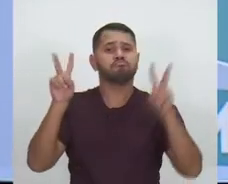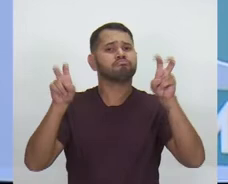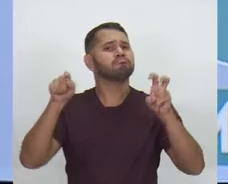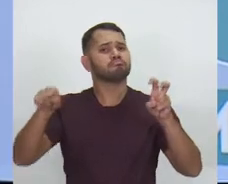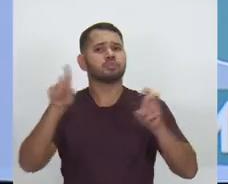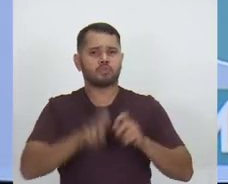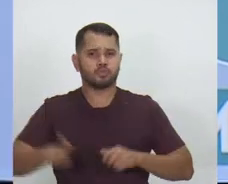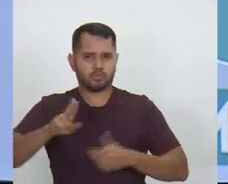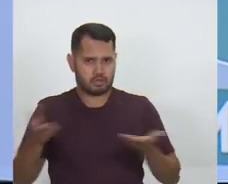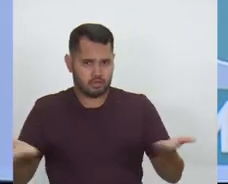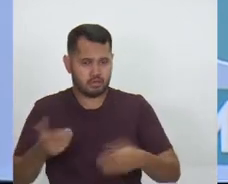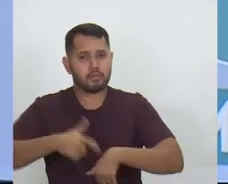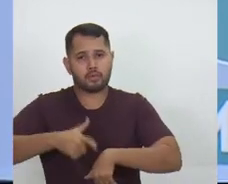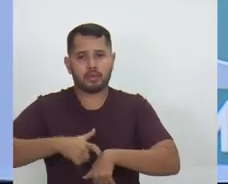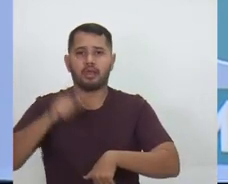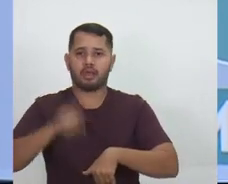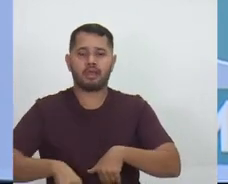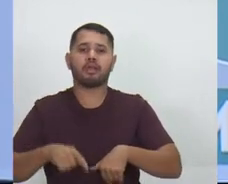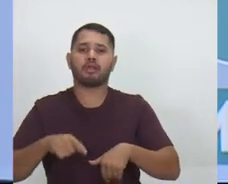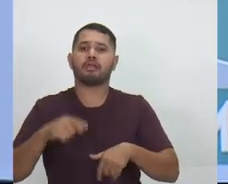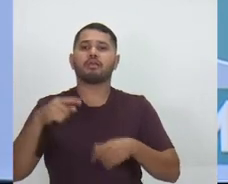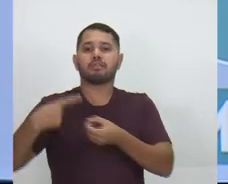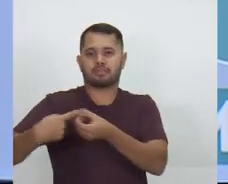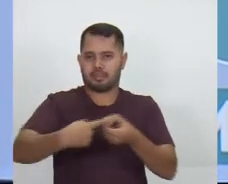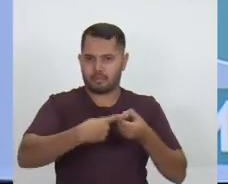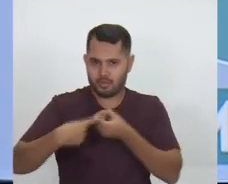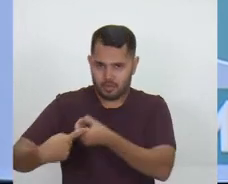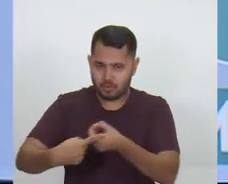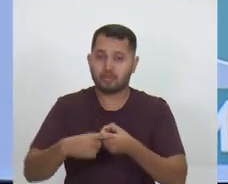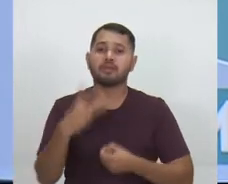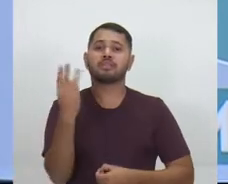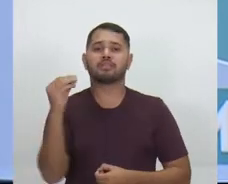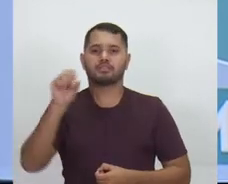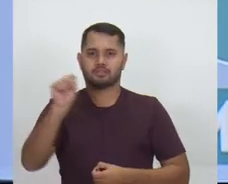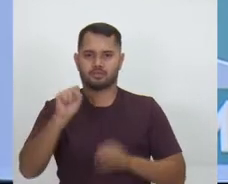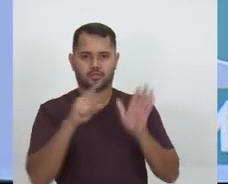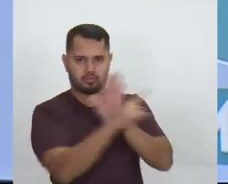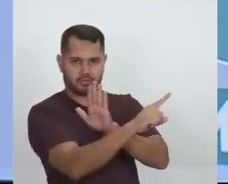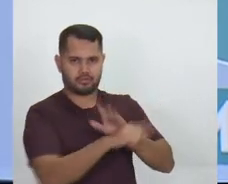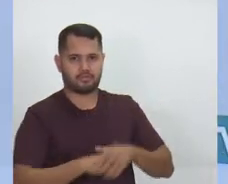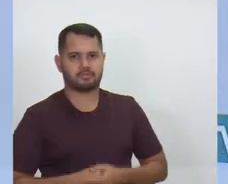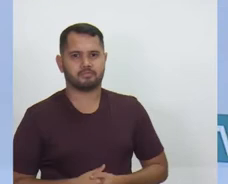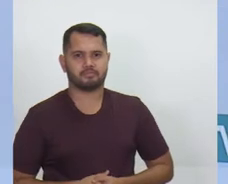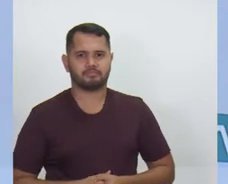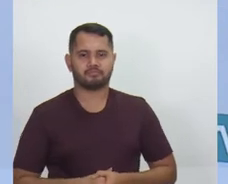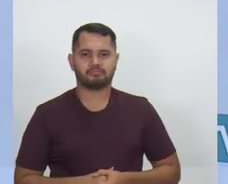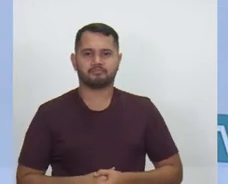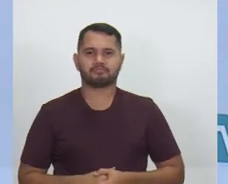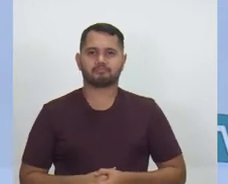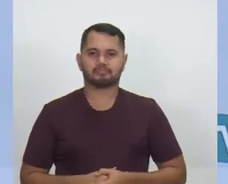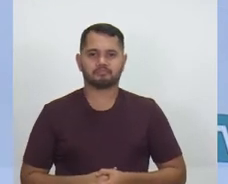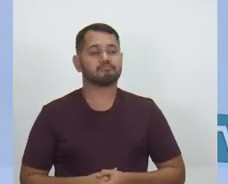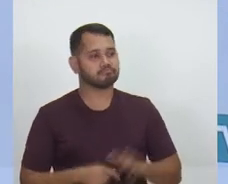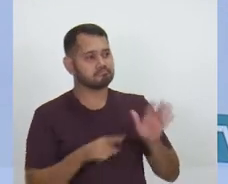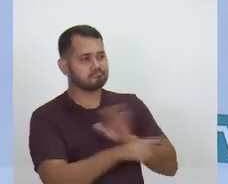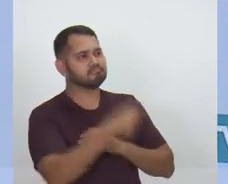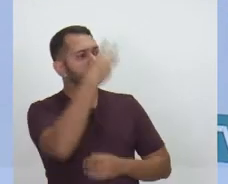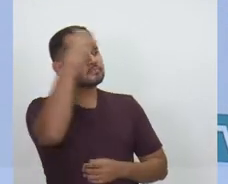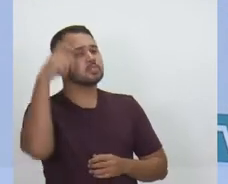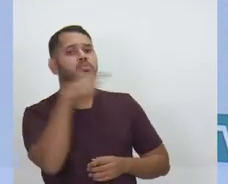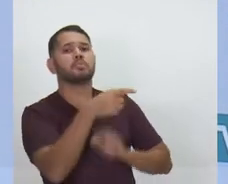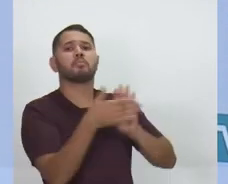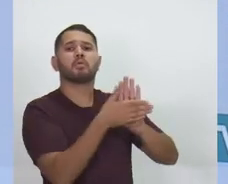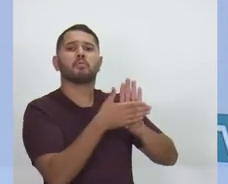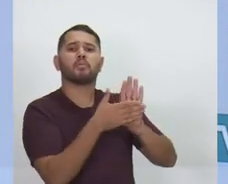tempo já nesse momento agora candidato ao tema interior do estado o senhor tem 30 segundos cantando a ver qual é a proposta